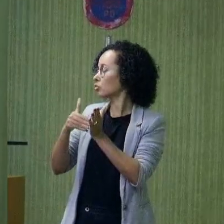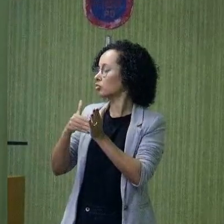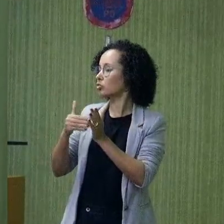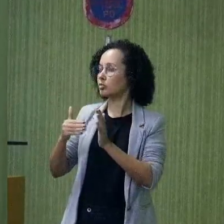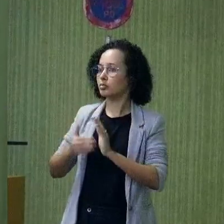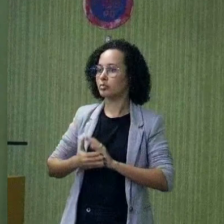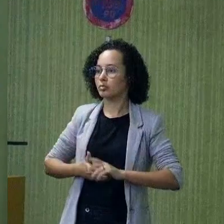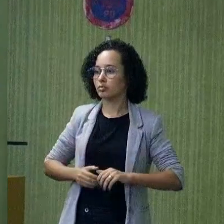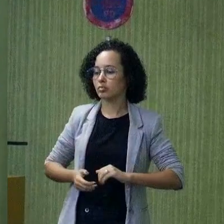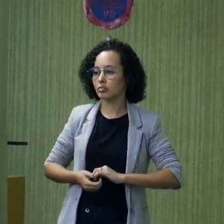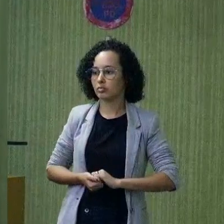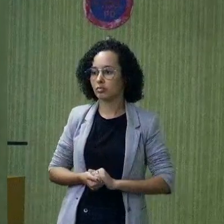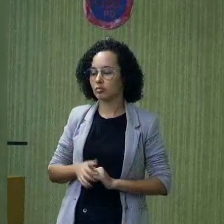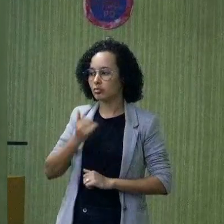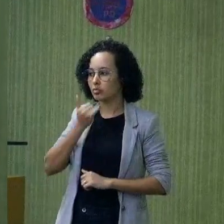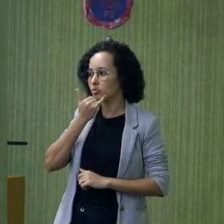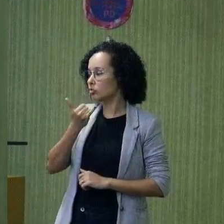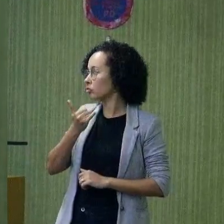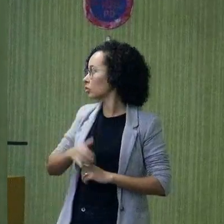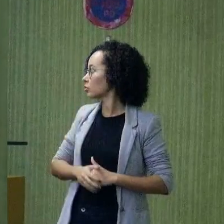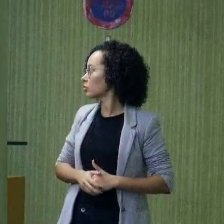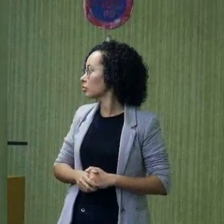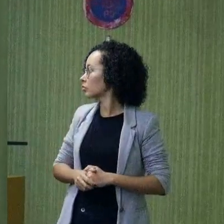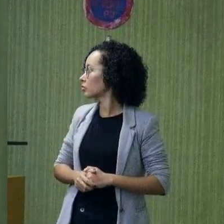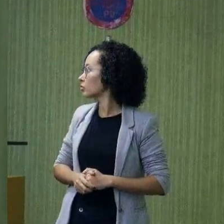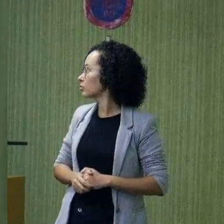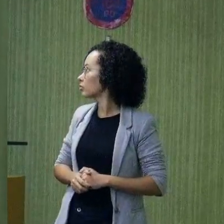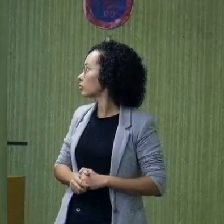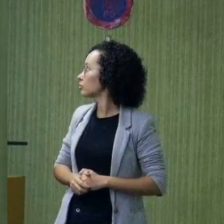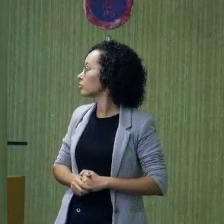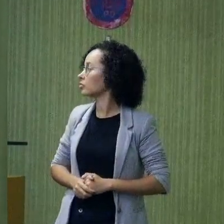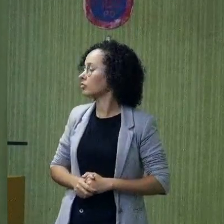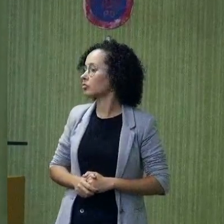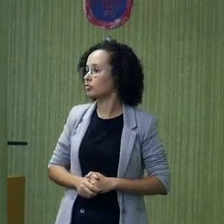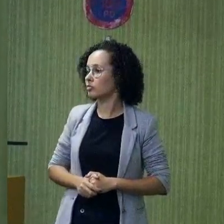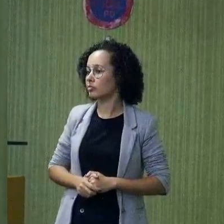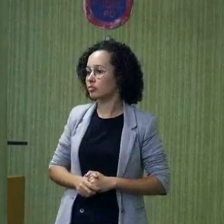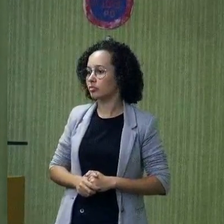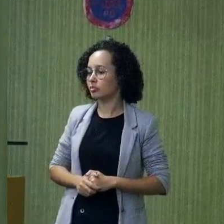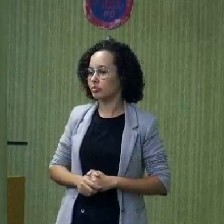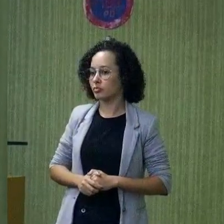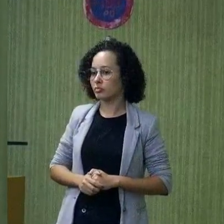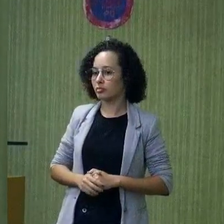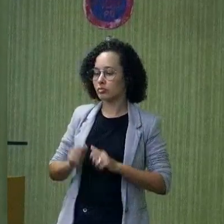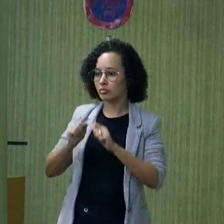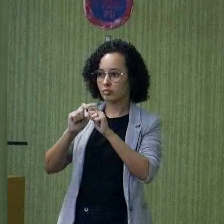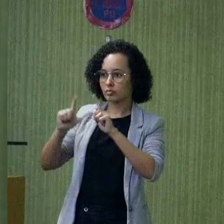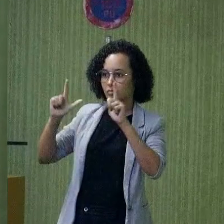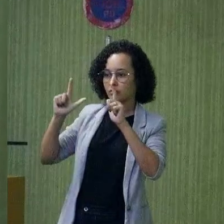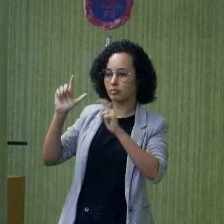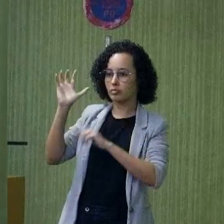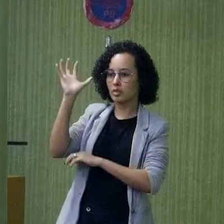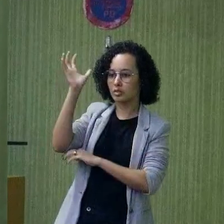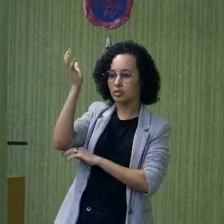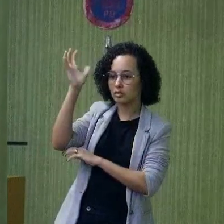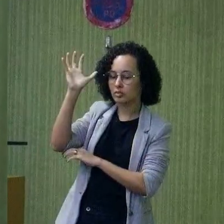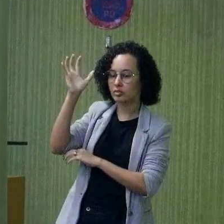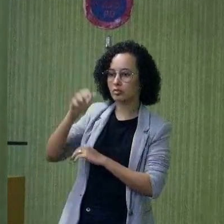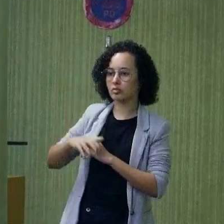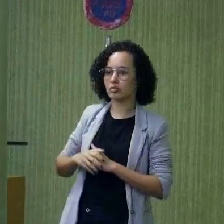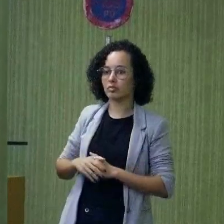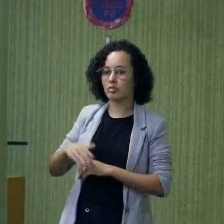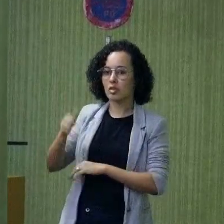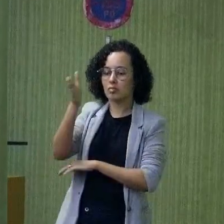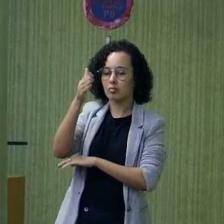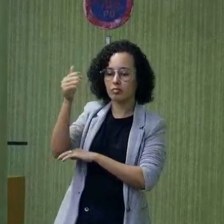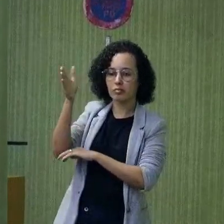parte desculpa ah tá aqui ó estações de Várzea na pátria das águas as